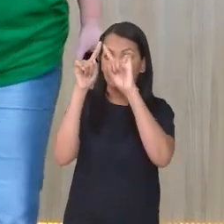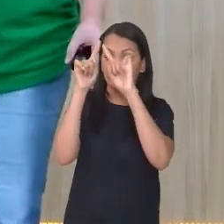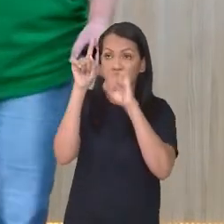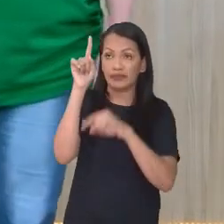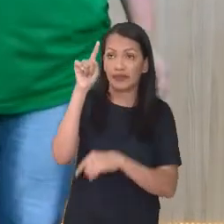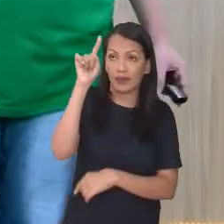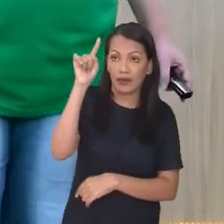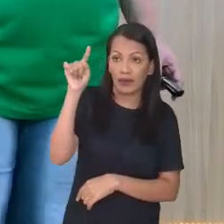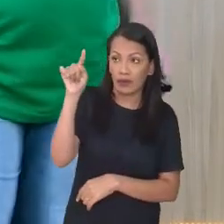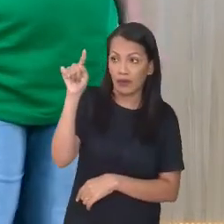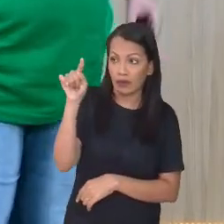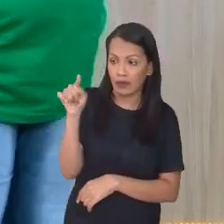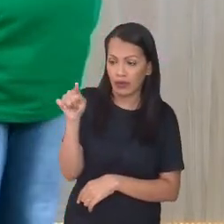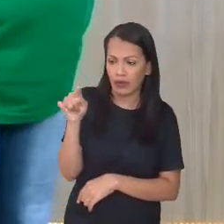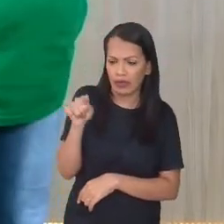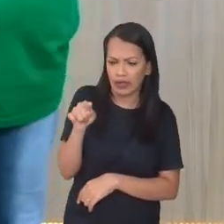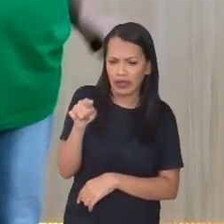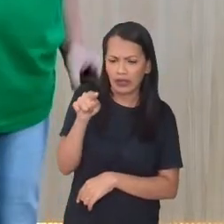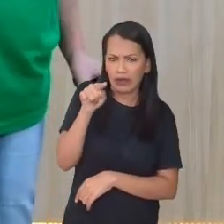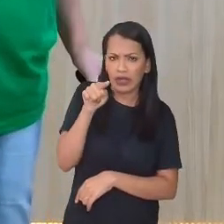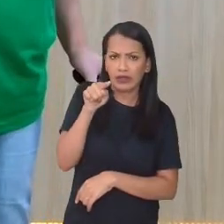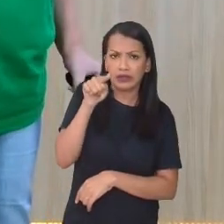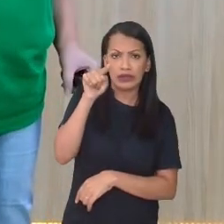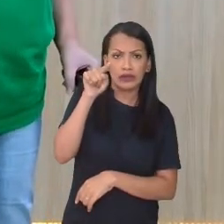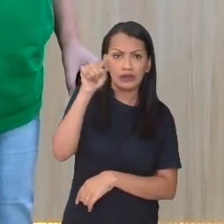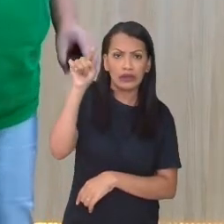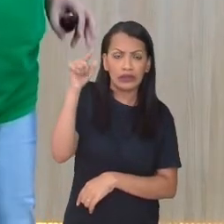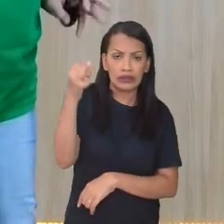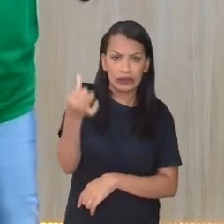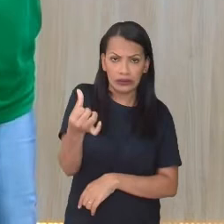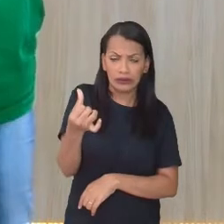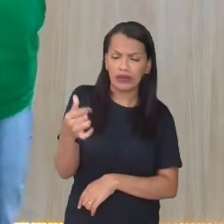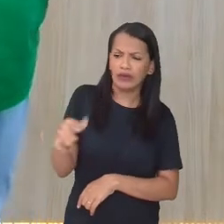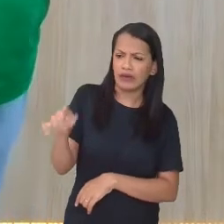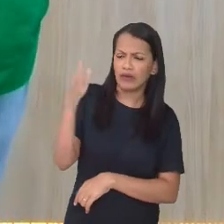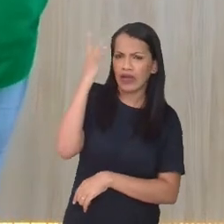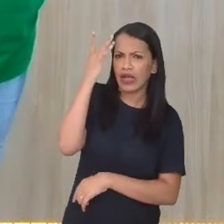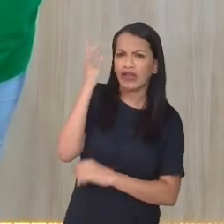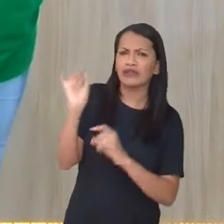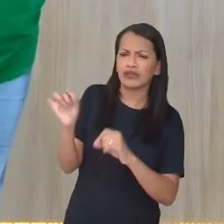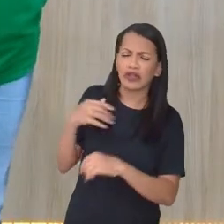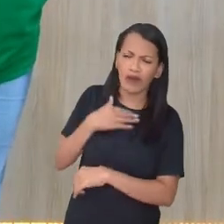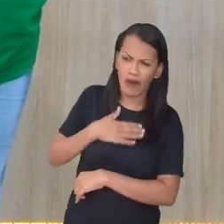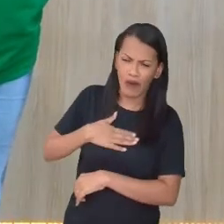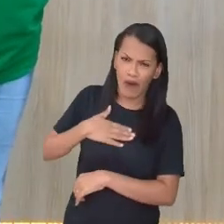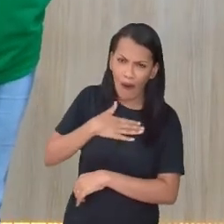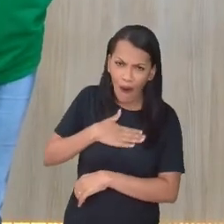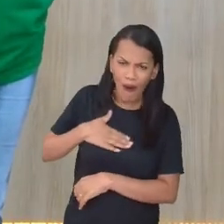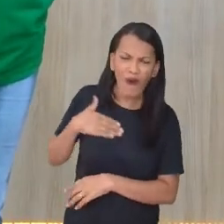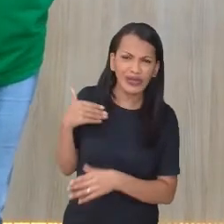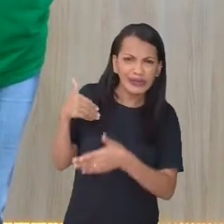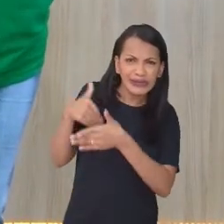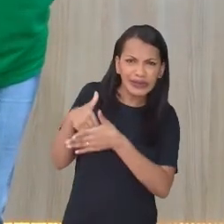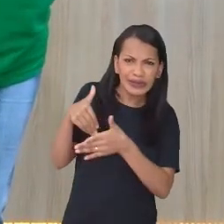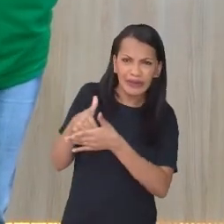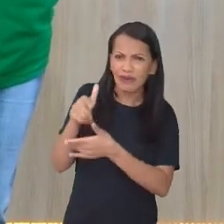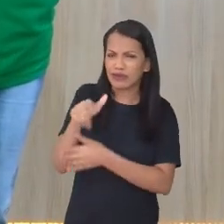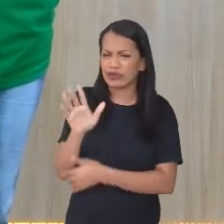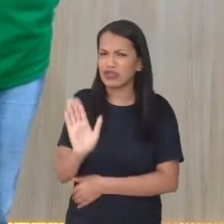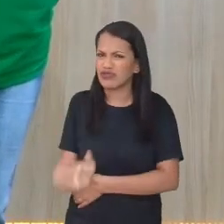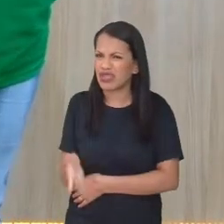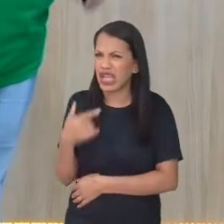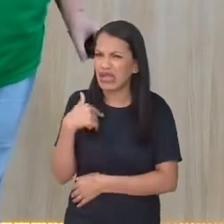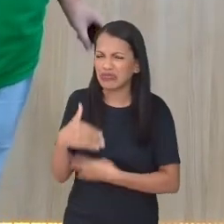nossa seleção não vai ser hexa. E o que é que tu acha, Marta? Tu também gosta de seleção ou você já está